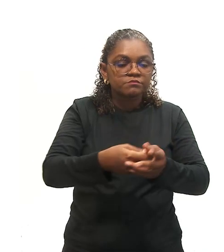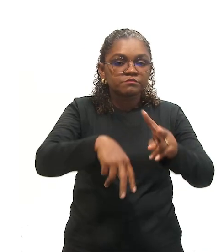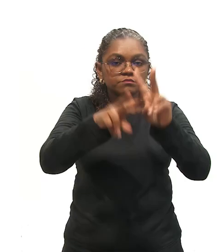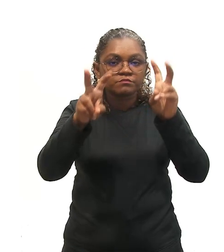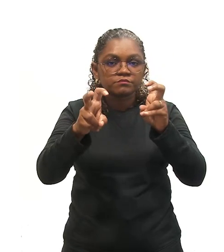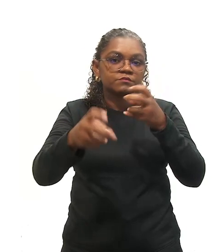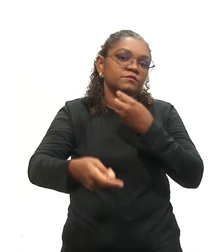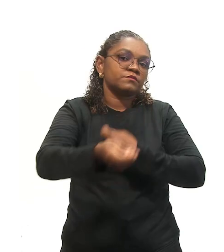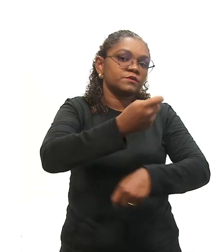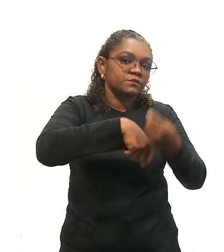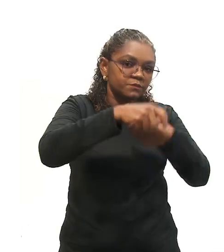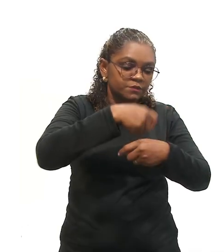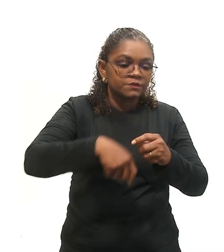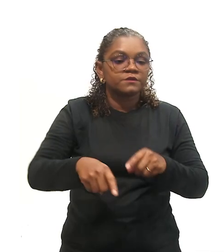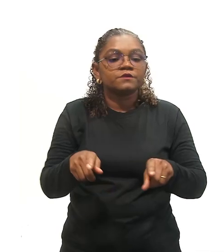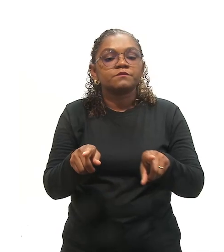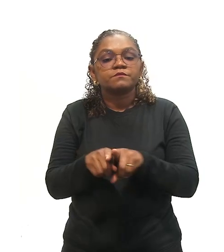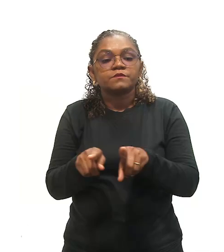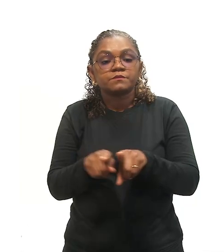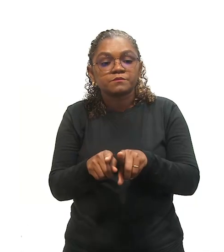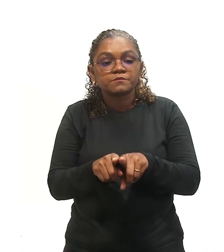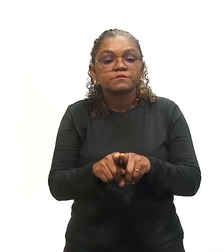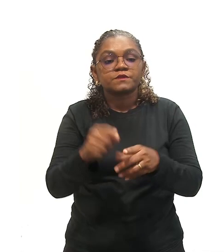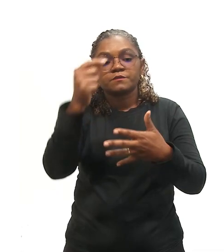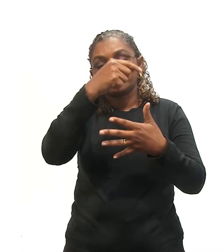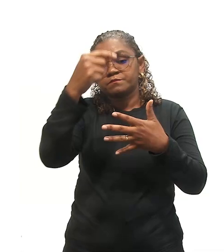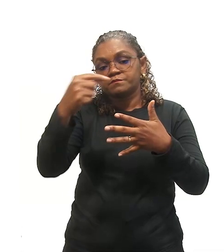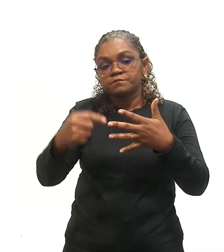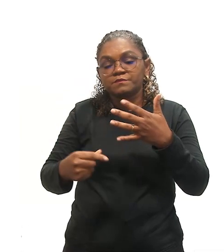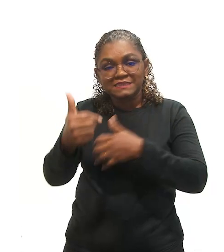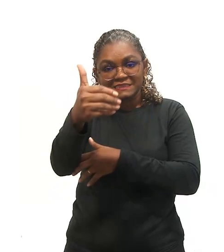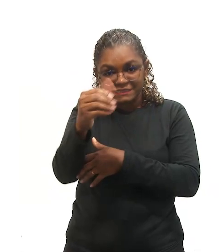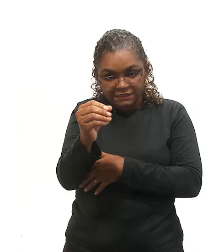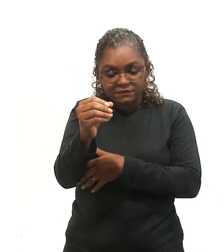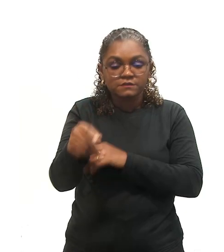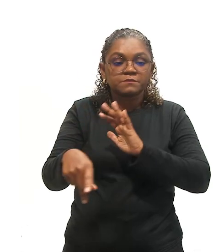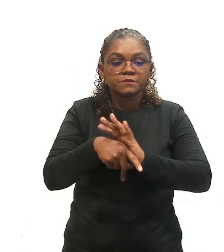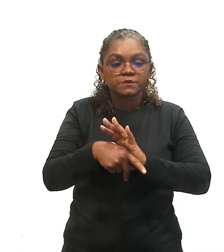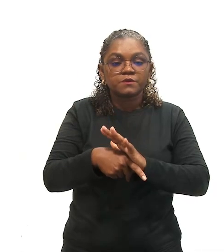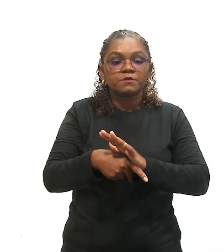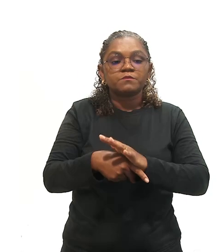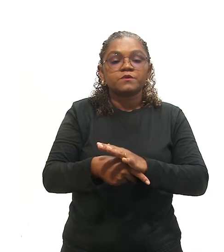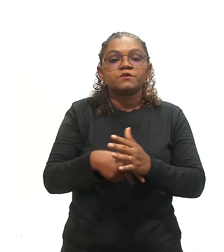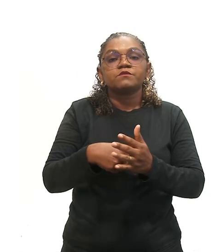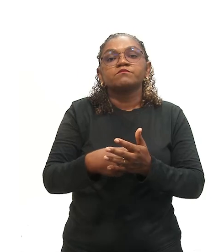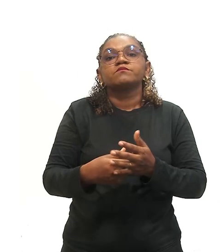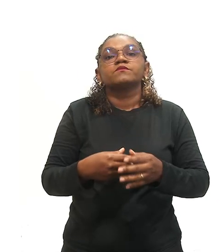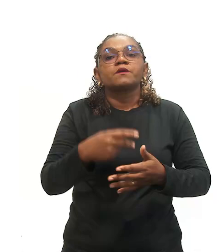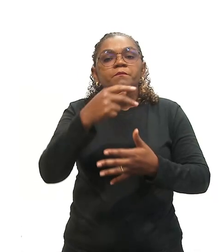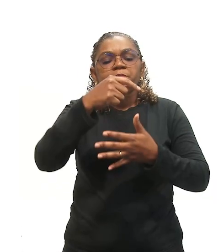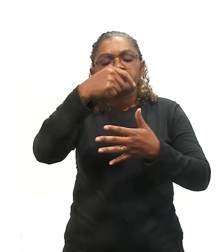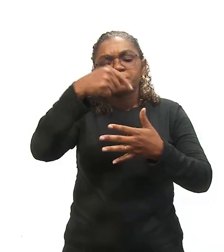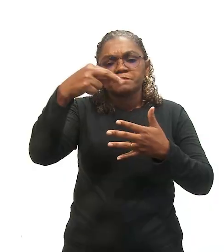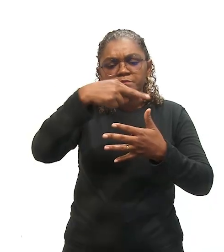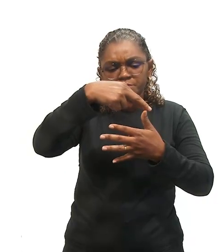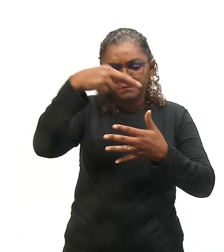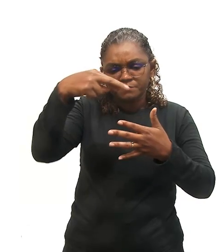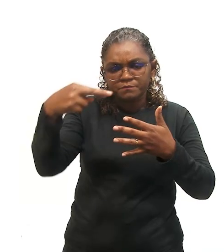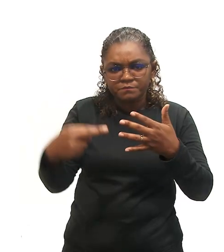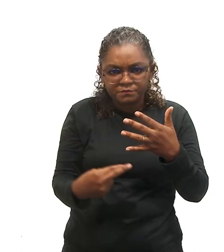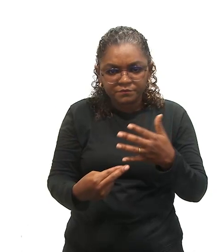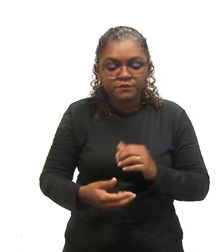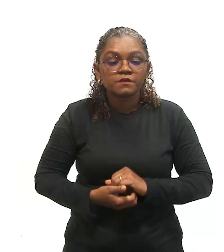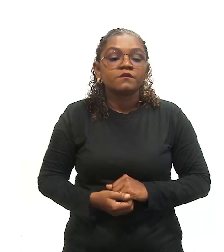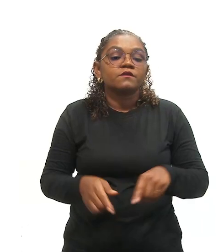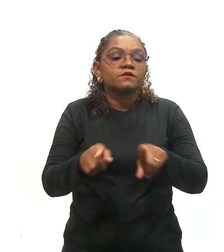pessoas enfrentam trade-offs, a entender o custo de oportunidade, que é o custo de algo, é aquilo que você desiste para